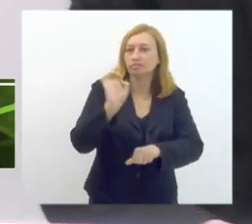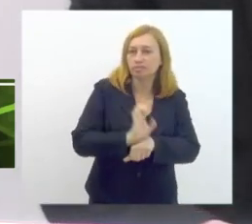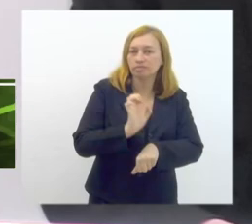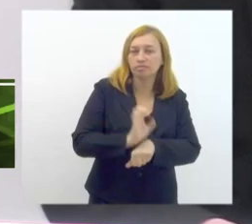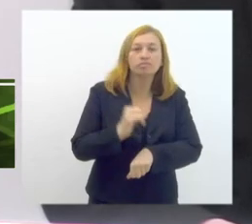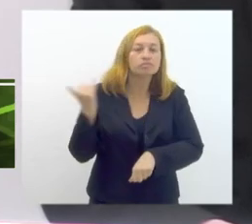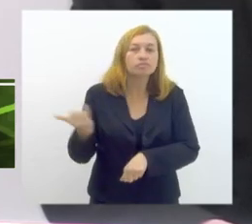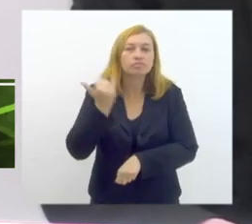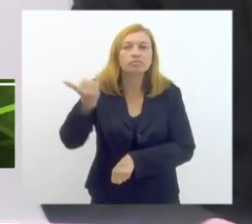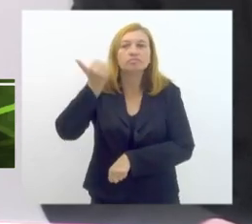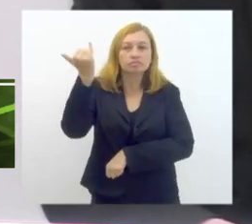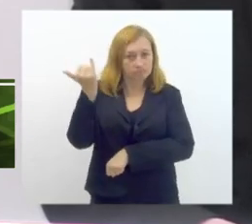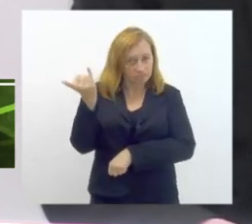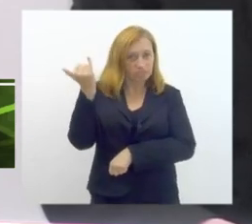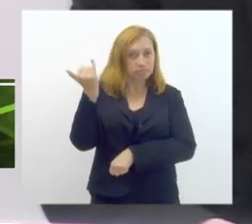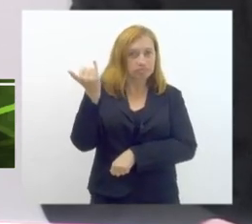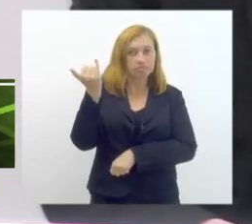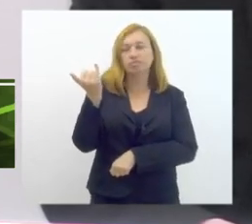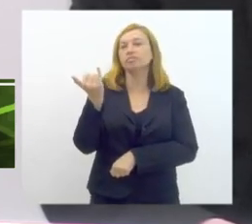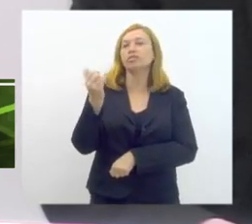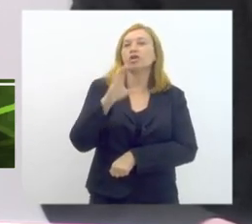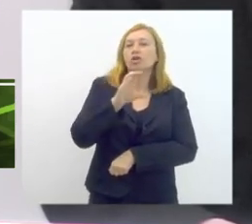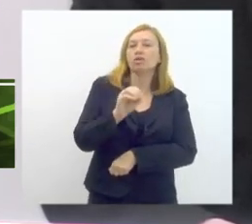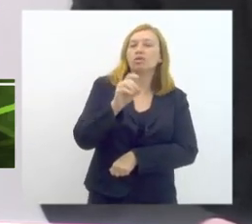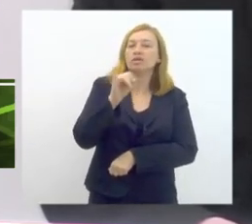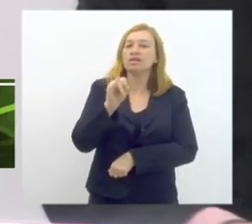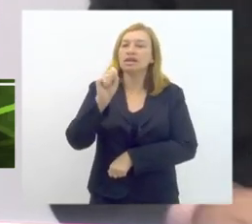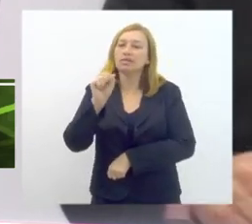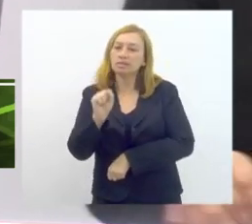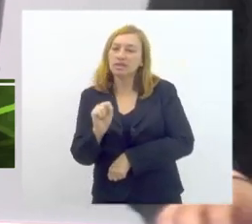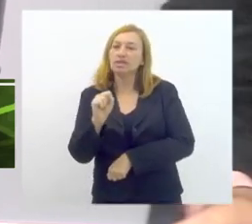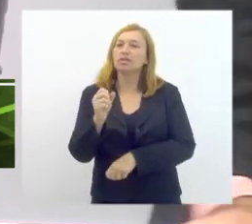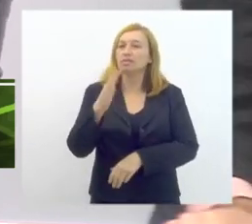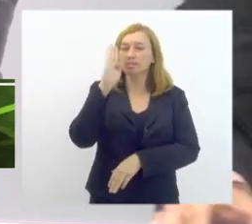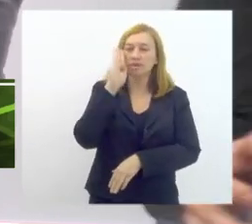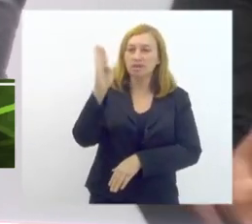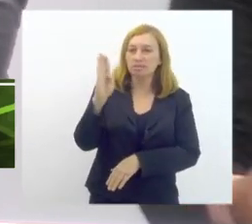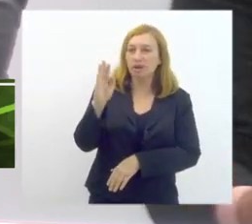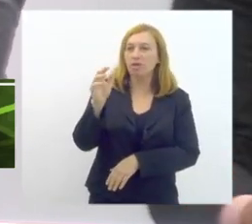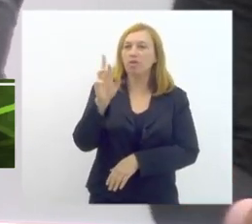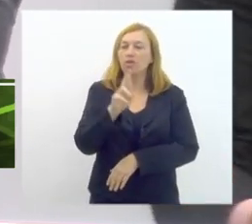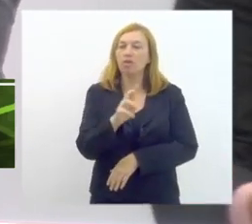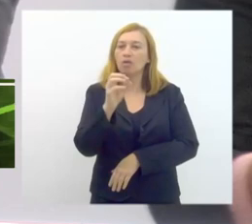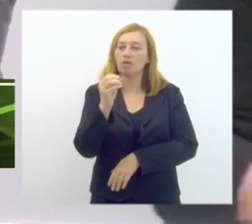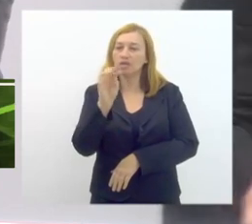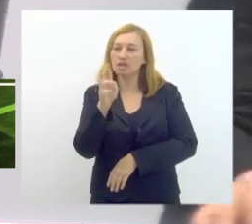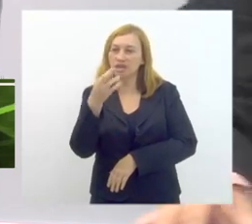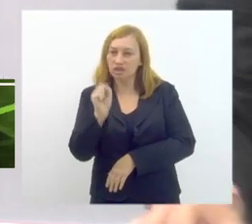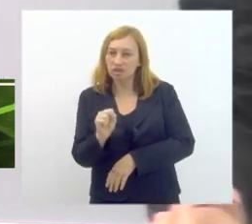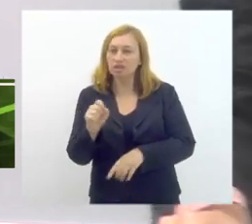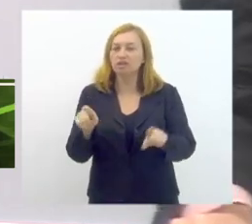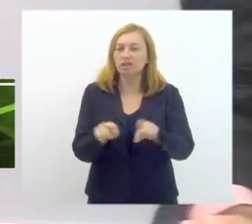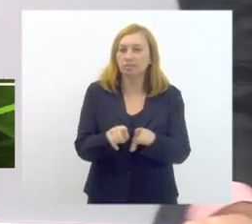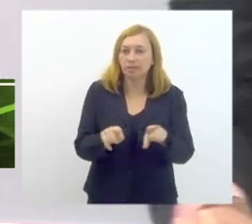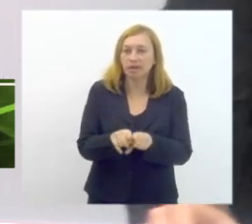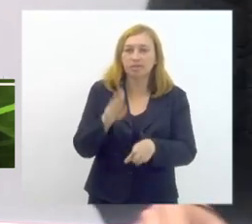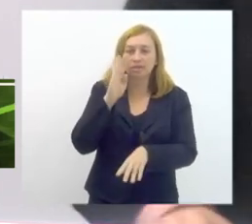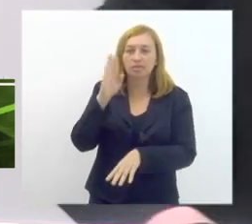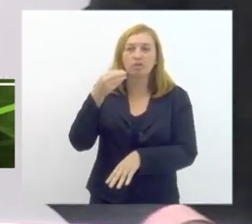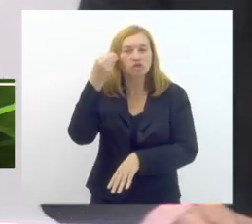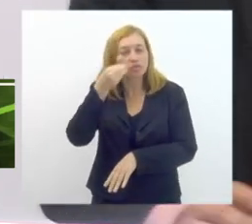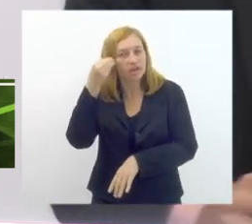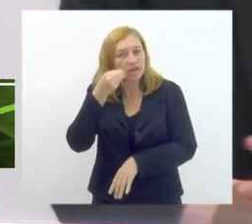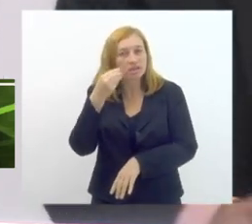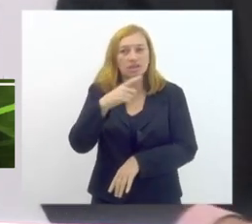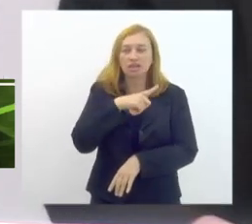importantíssima, e aí o COSEMES foi fundamental, a Rosângela Belo foi fundamental, com a experiência